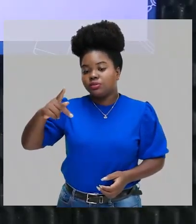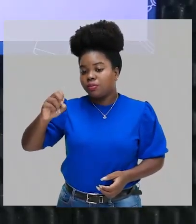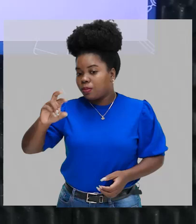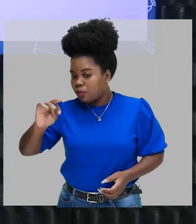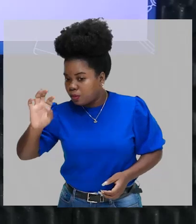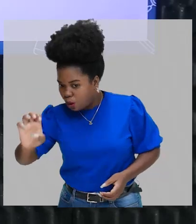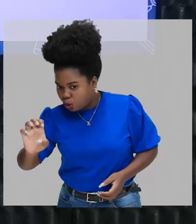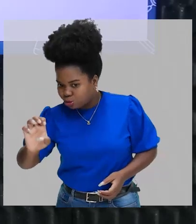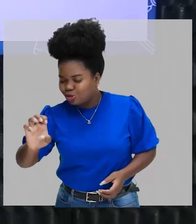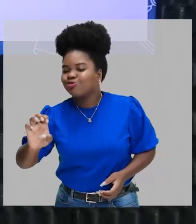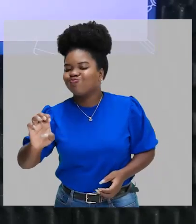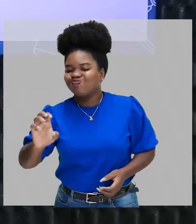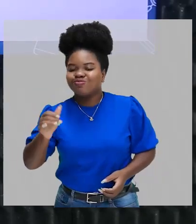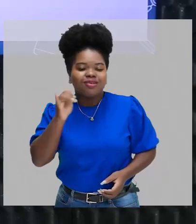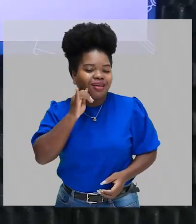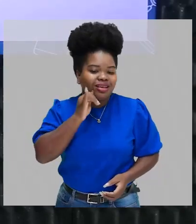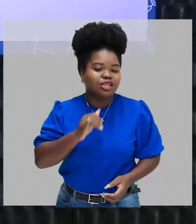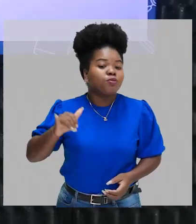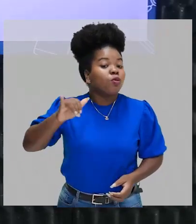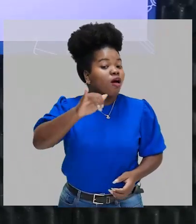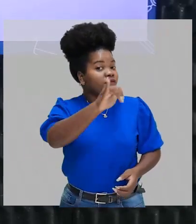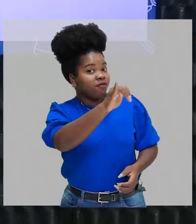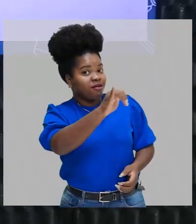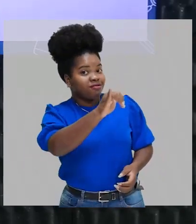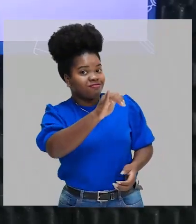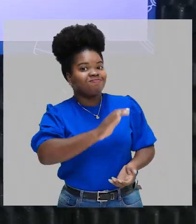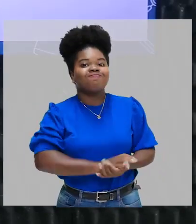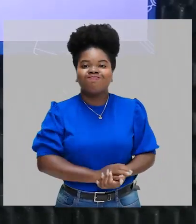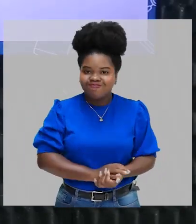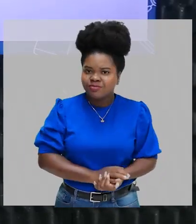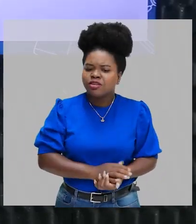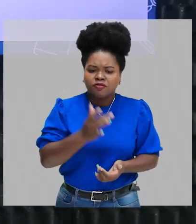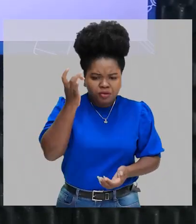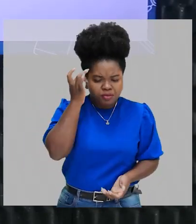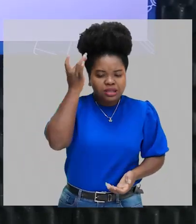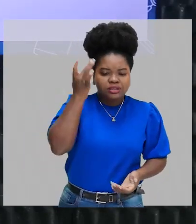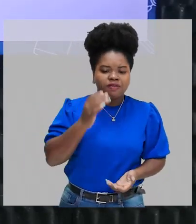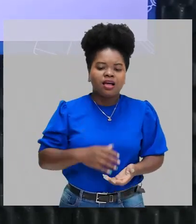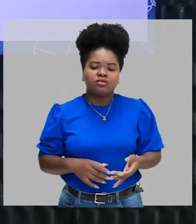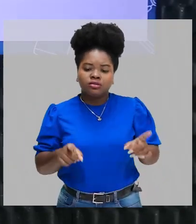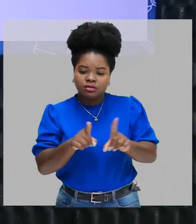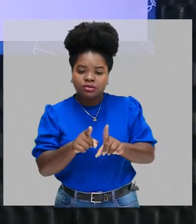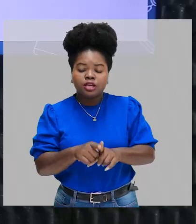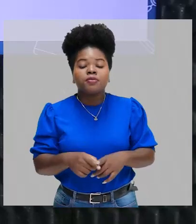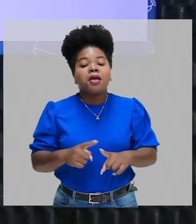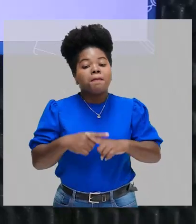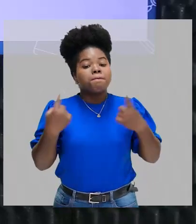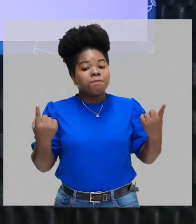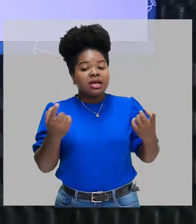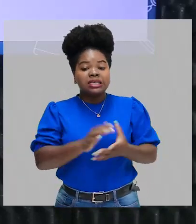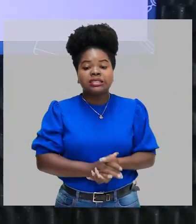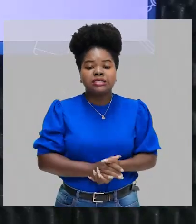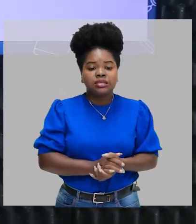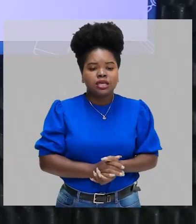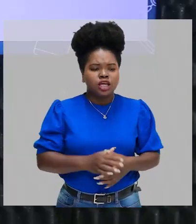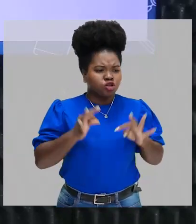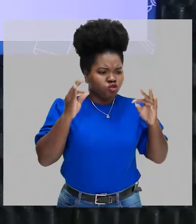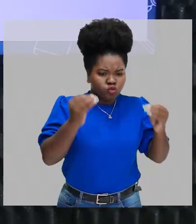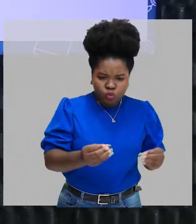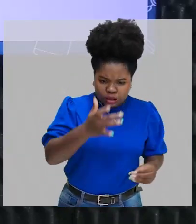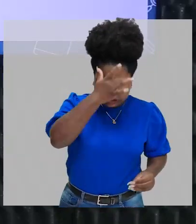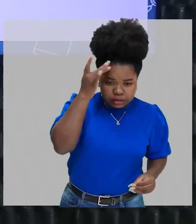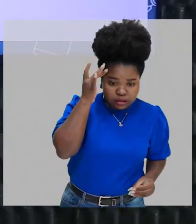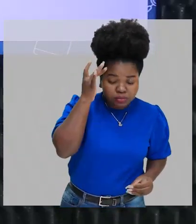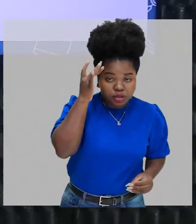comum, cotidiana, para as pessoas se deslocarem de um local a outro. Só que tu tem que ver que nem todo mundo tem acesso, né,